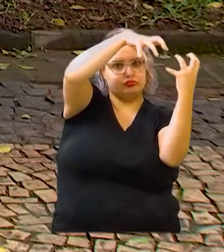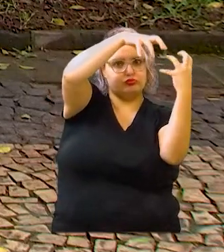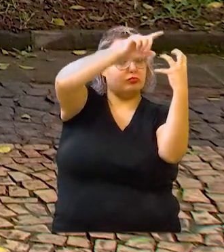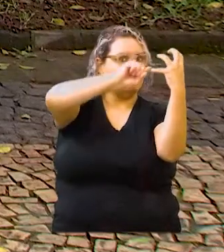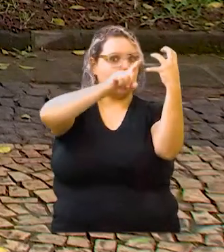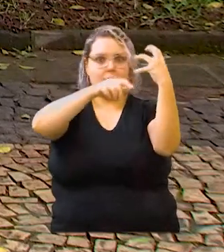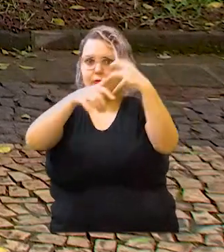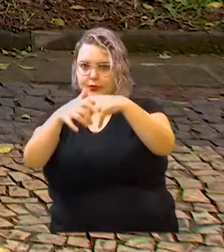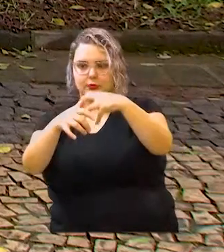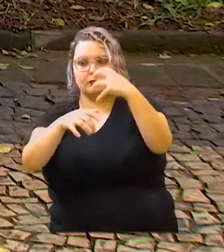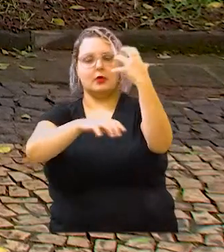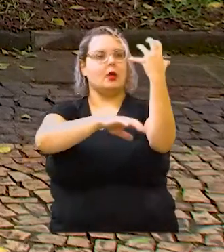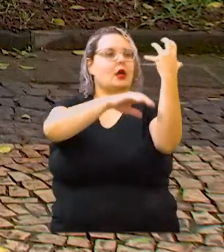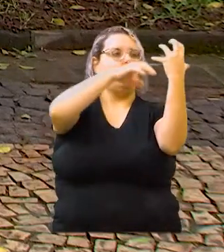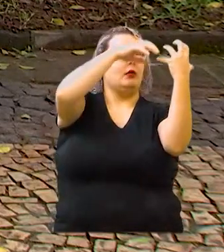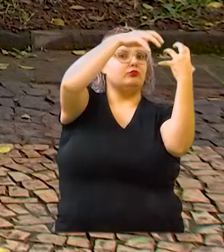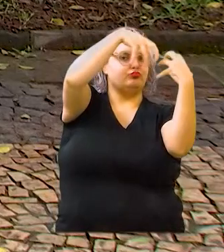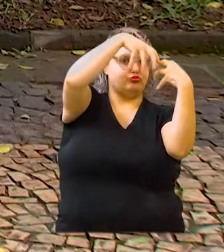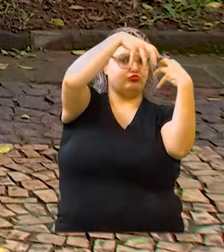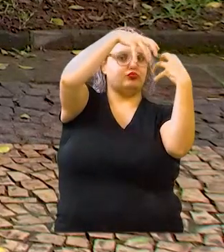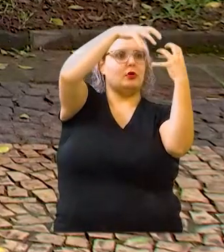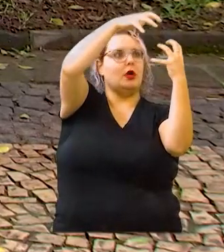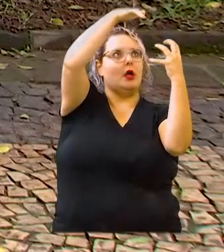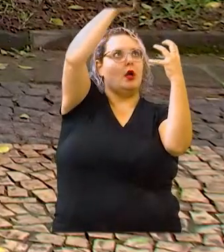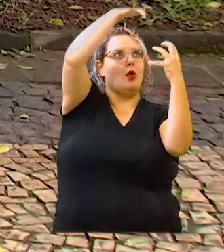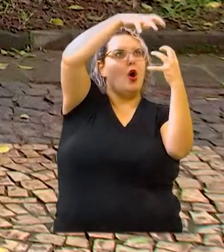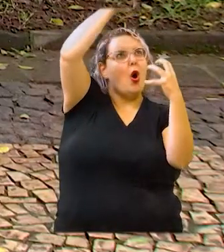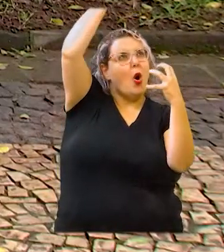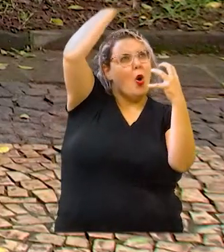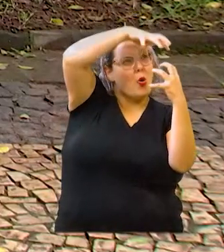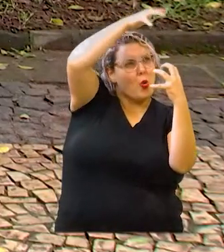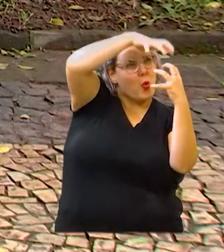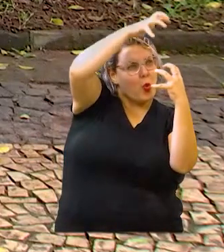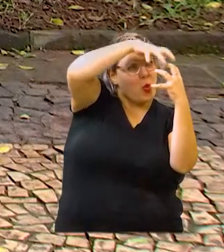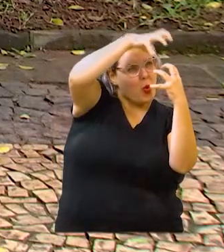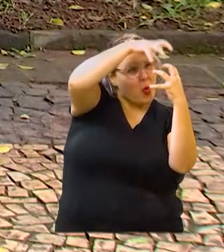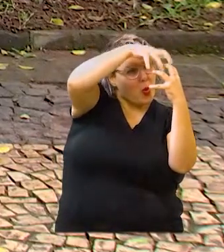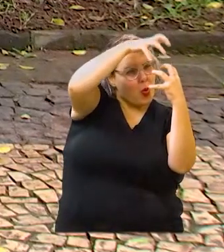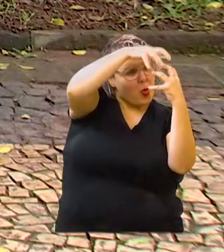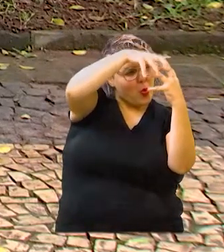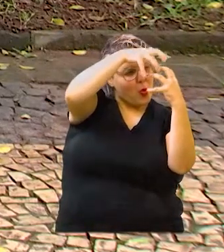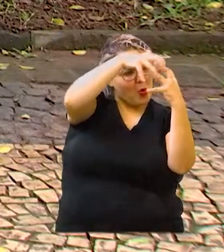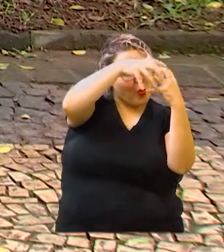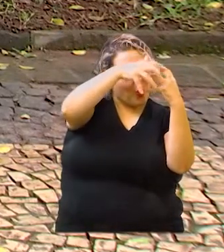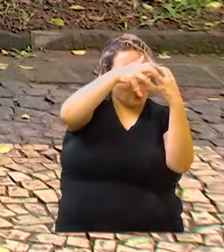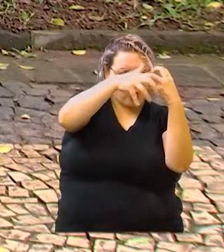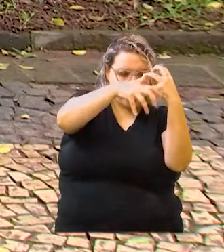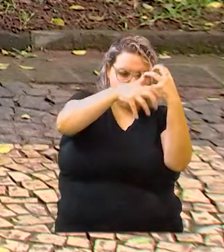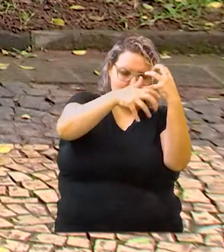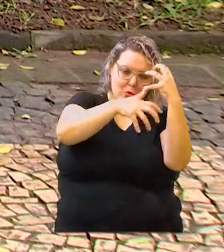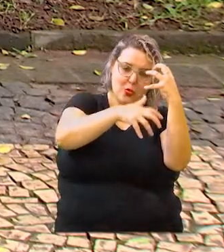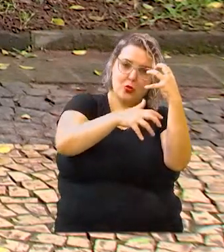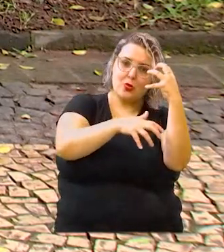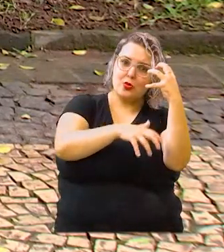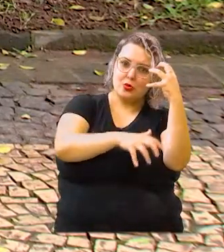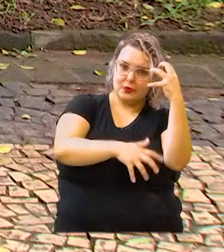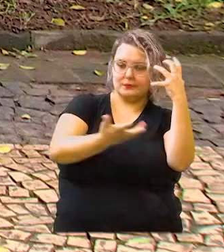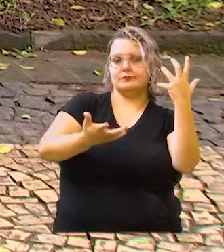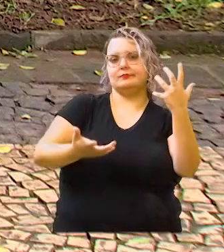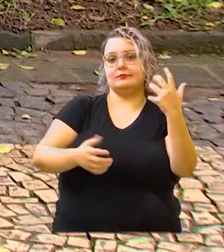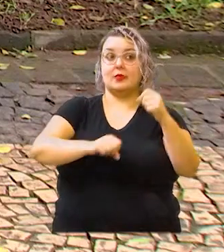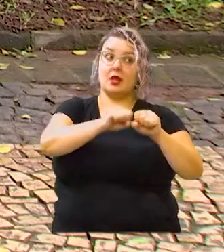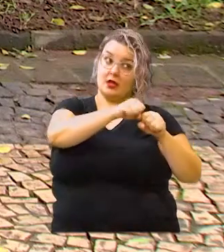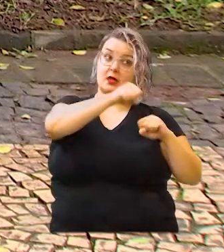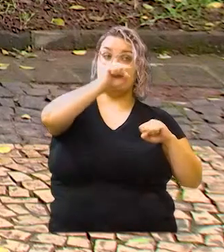tem uma função de quebrar, de diminuir a velocidade da chuva. Olha então só. A árvore é fundamental, e árvores